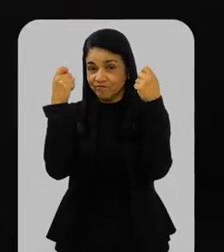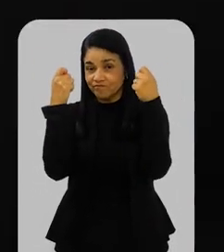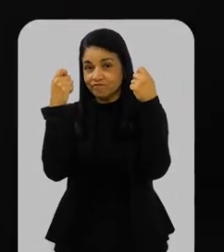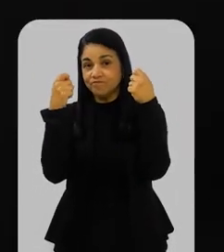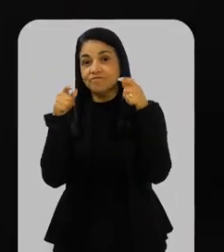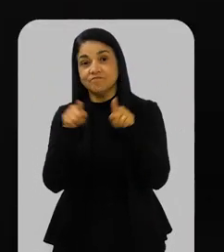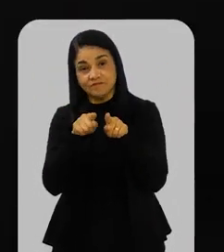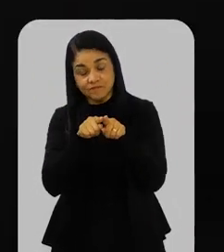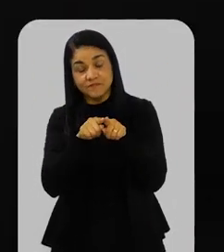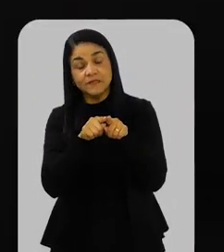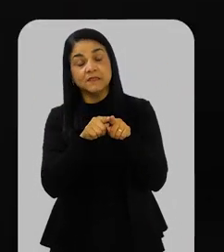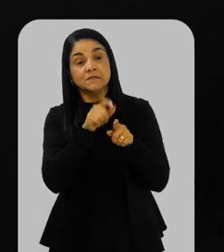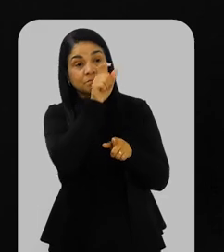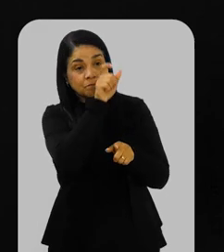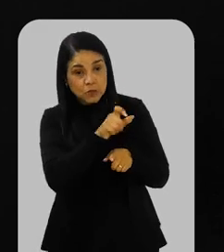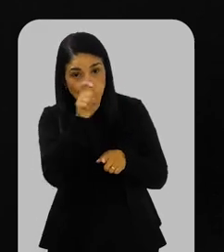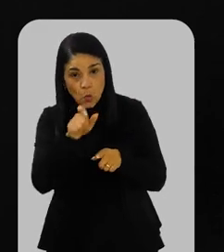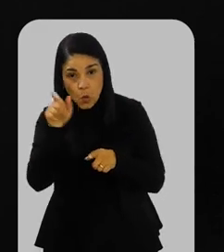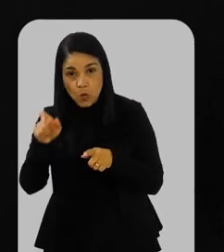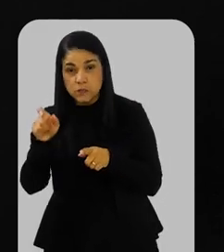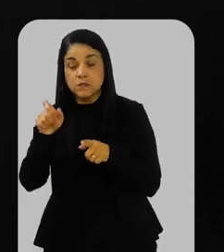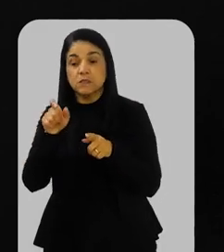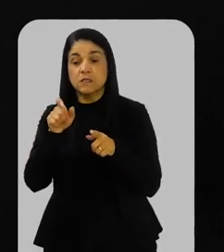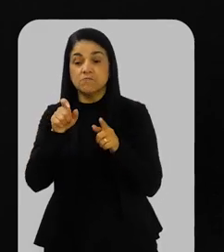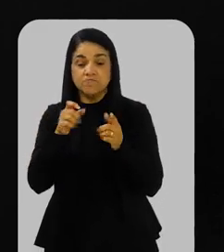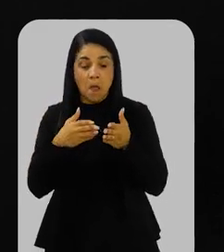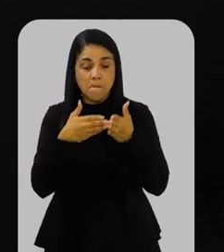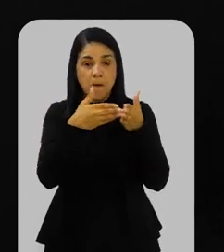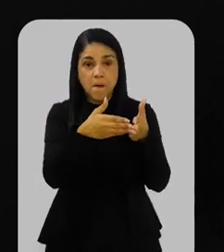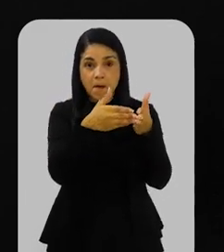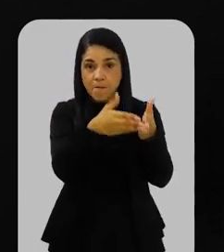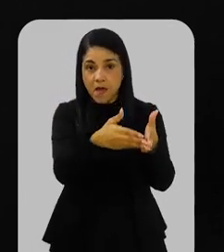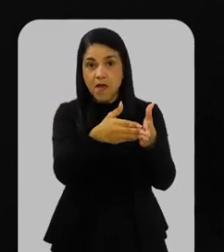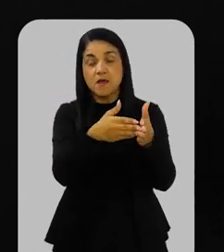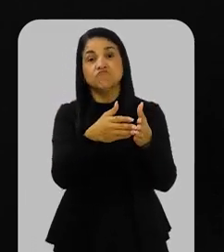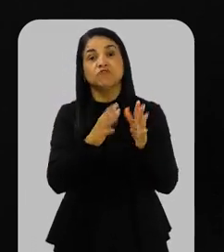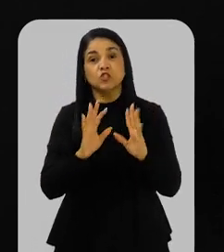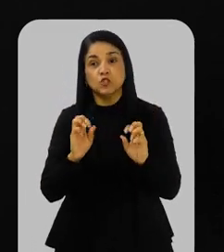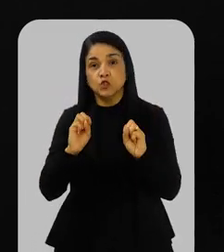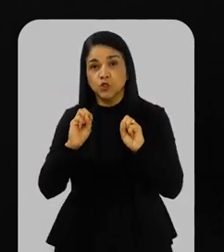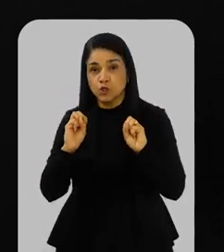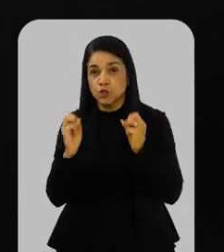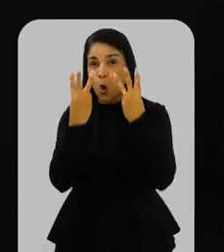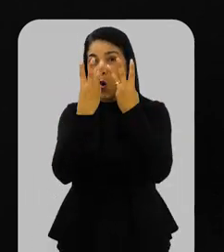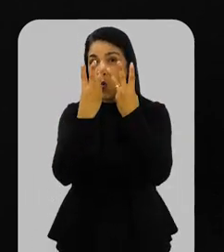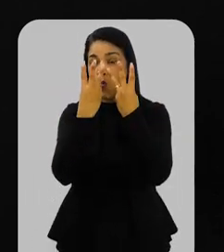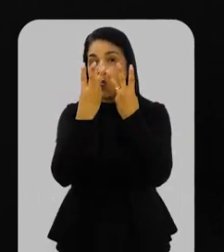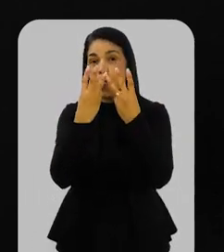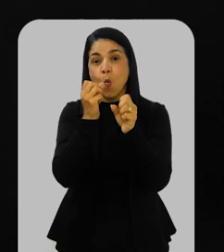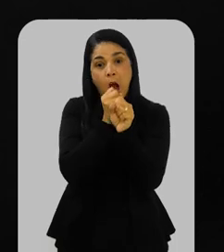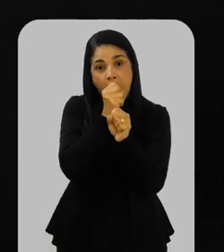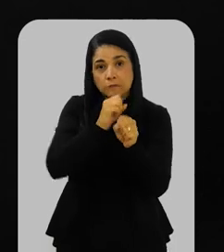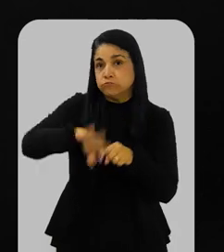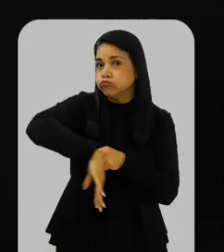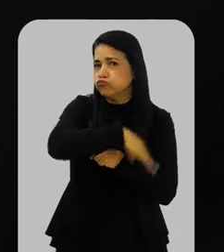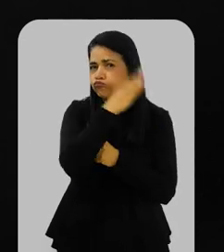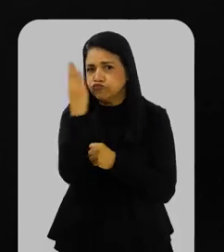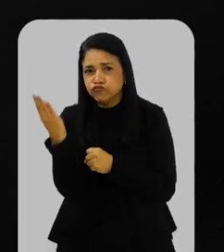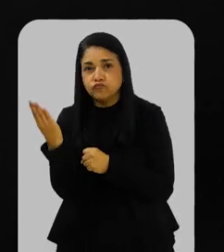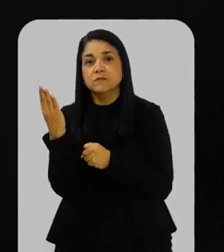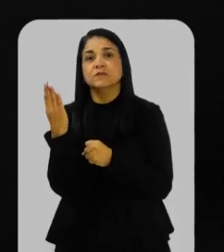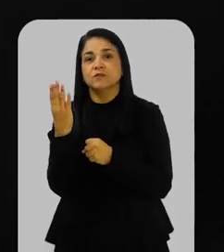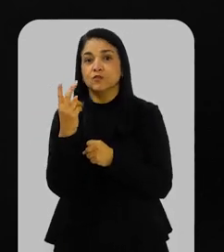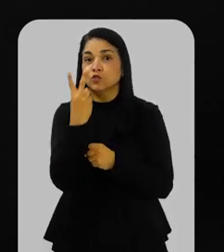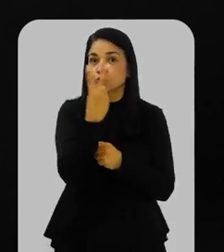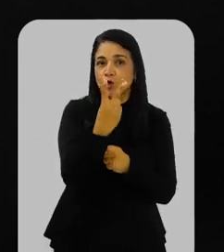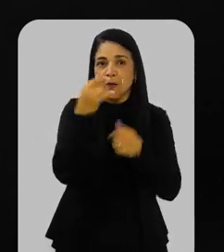faz esse roteiro nos cruzeiros. Porque tem shows para visitantes durante o ano inteiro nos dois bois. Assim que passa o festival, ali